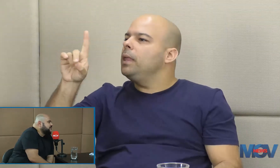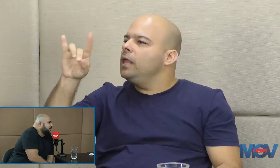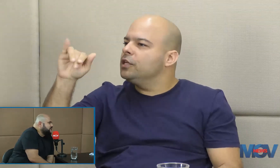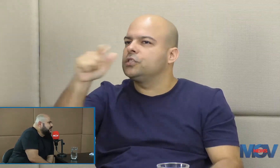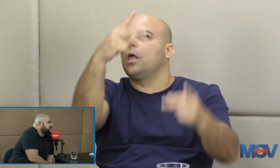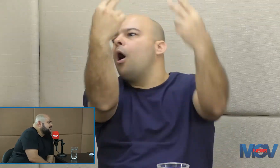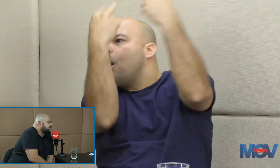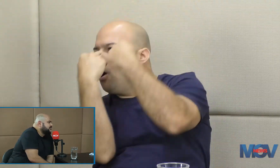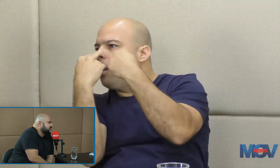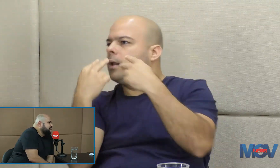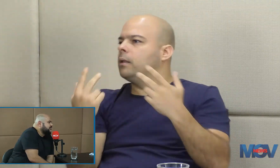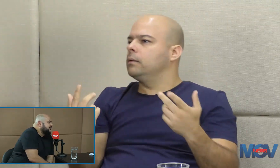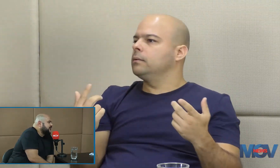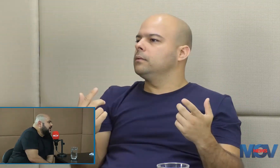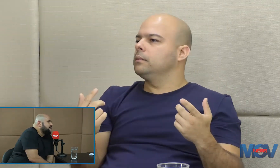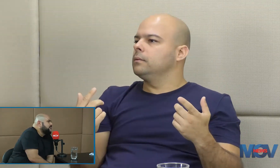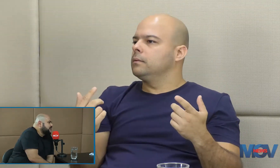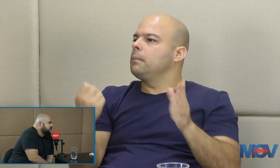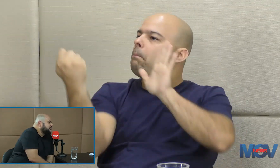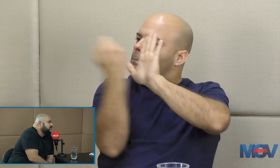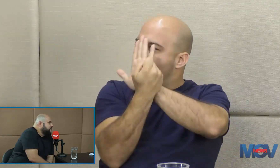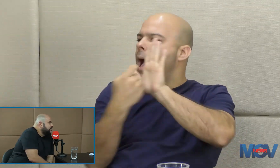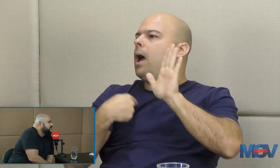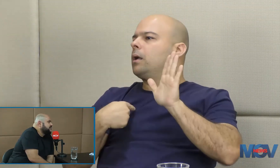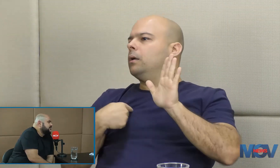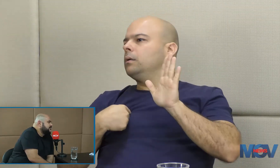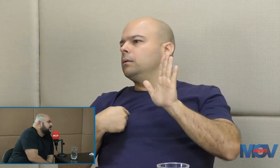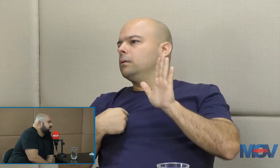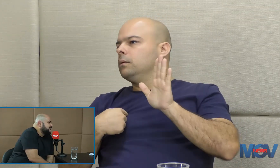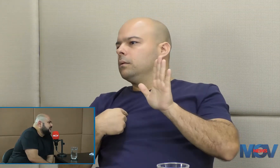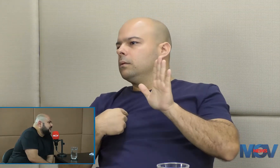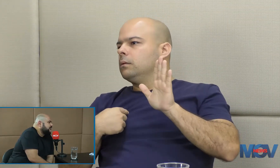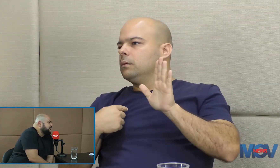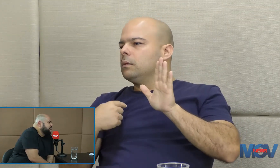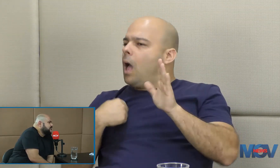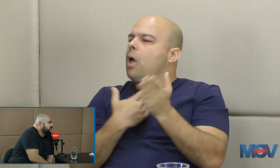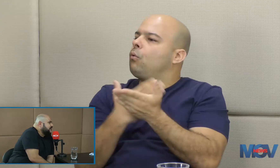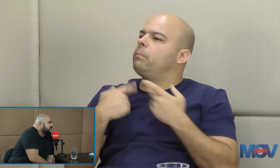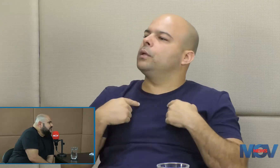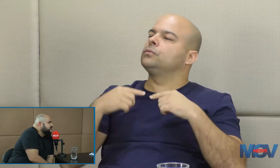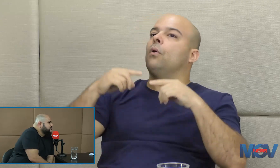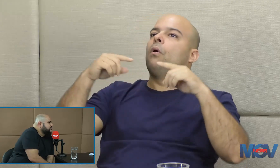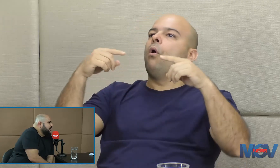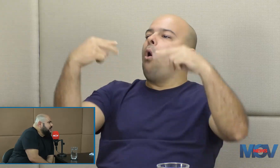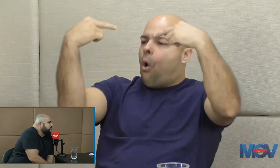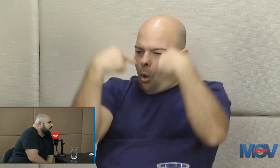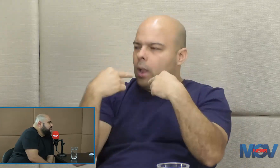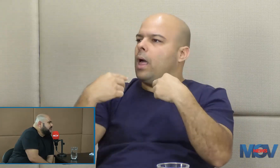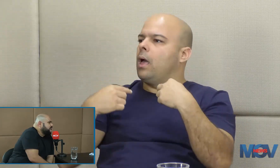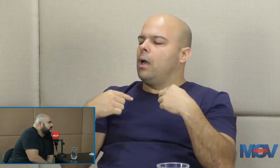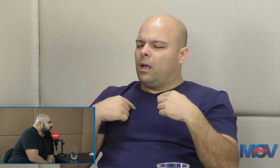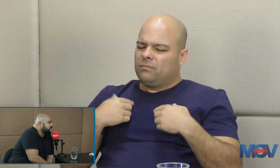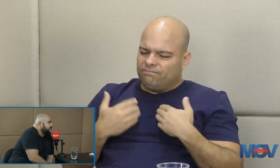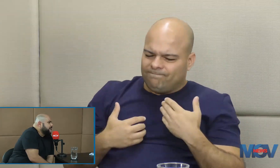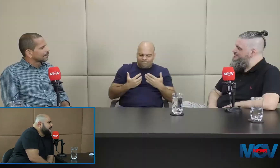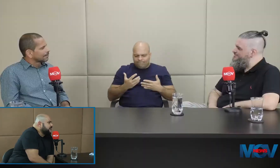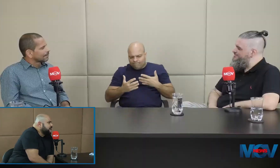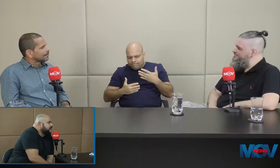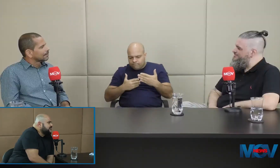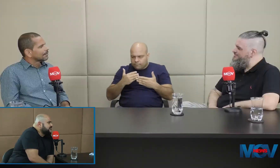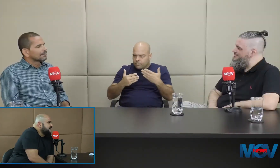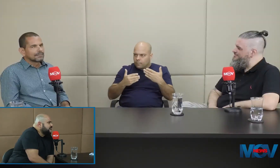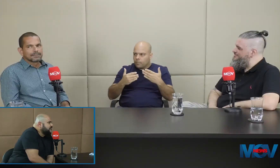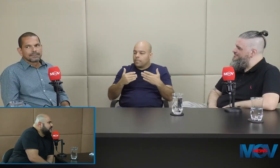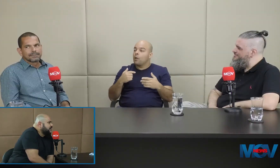família também precisa me aceitar. A mídia também precisa me aceitar. Sabe? Essas coisas marcam a minha vida. Então